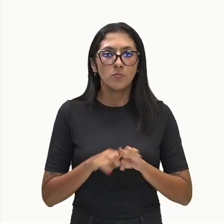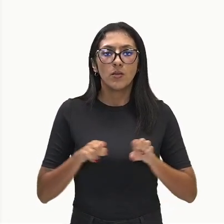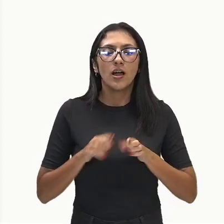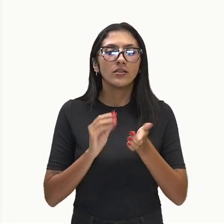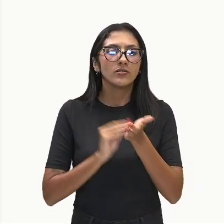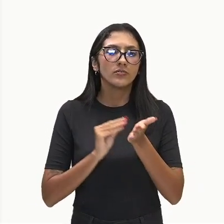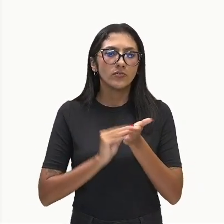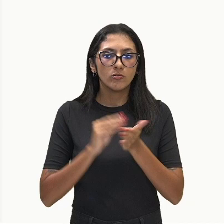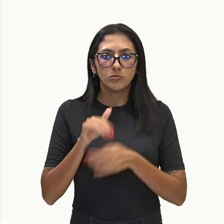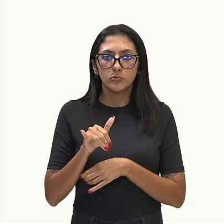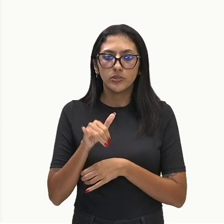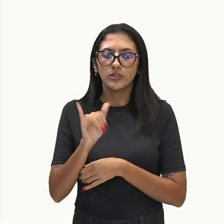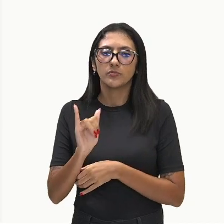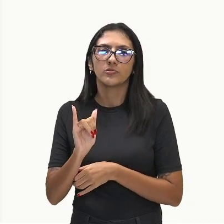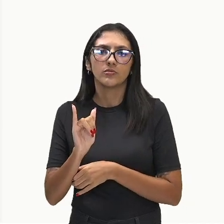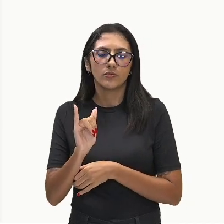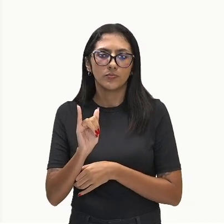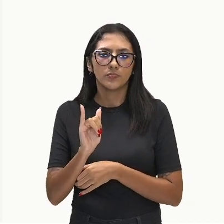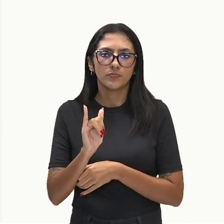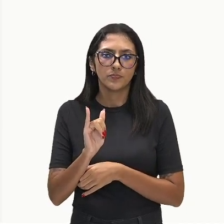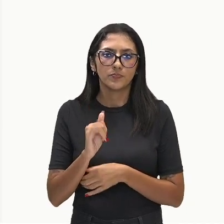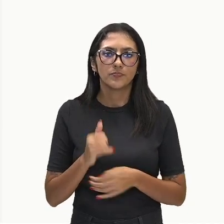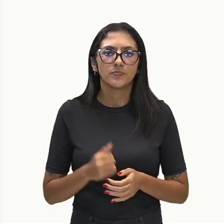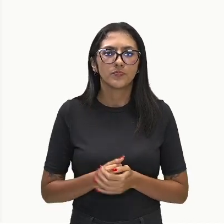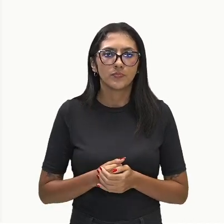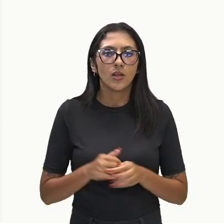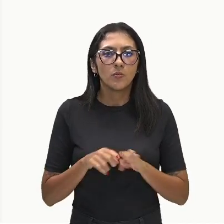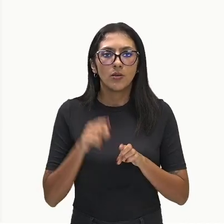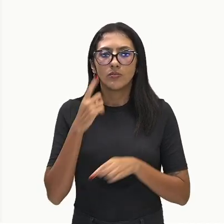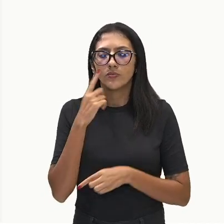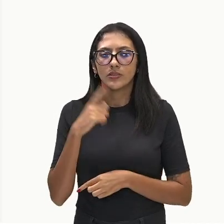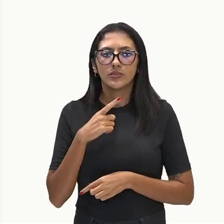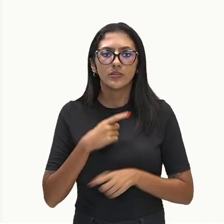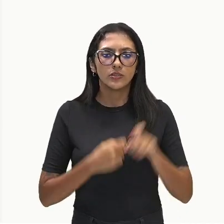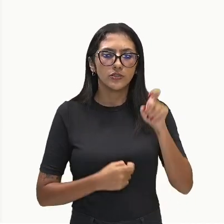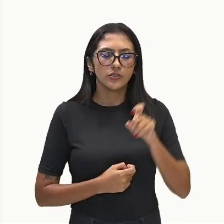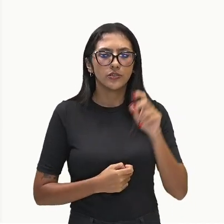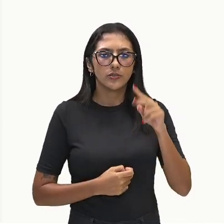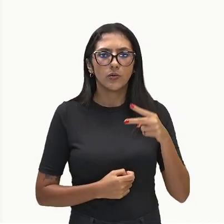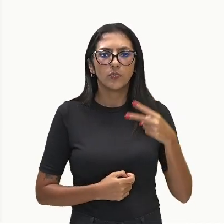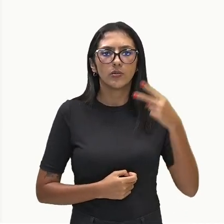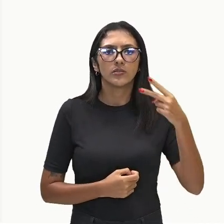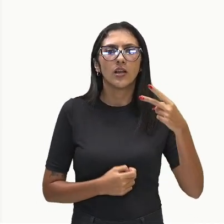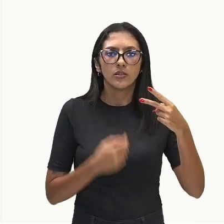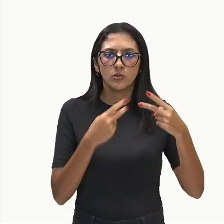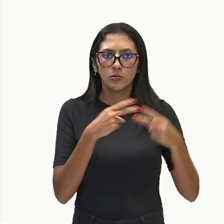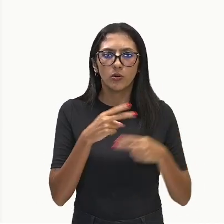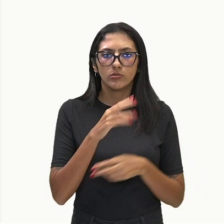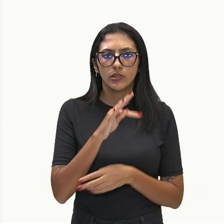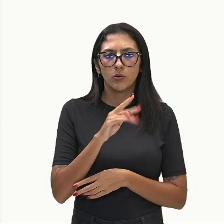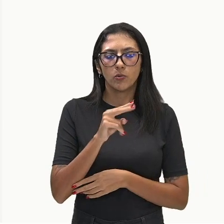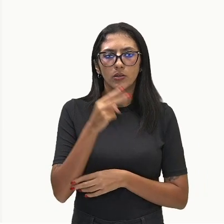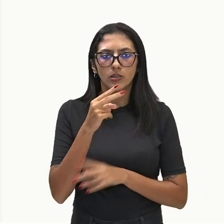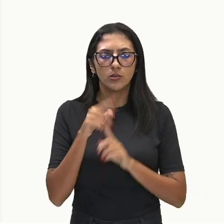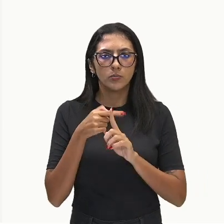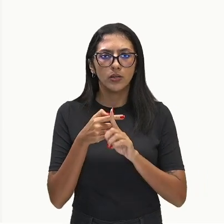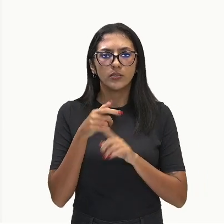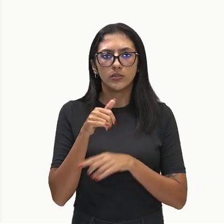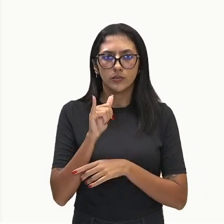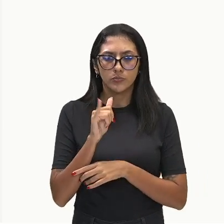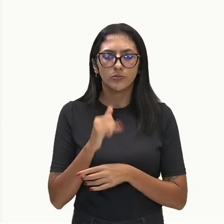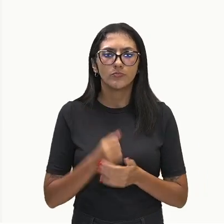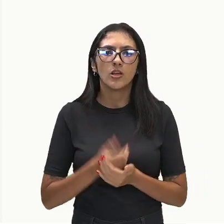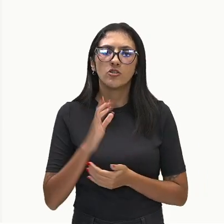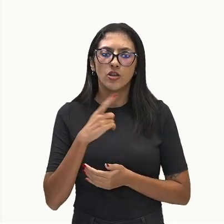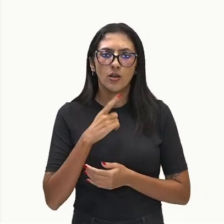valor de y. Só que a gente tem que x ao quadrado é igual a t ao quadrado mais y ao quadrado. A gente já tem que x